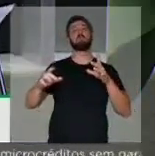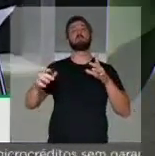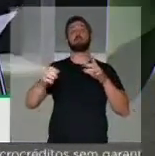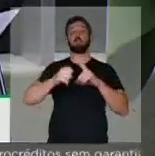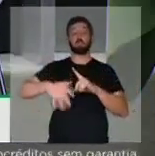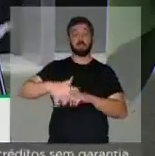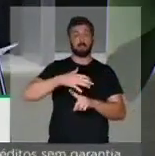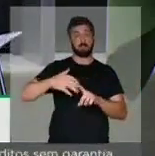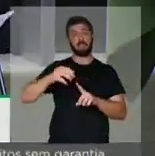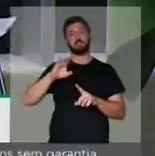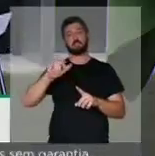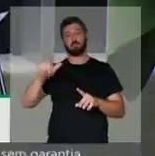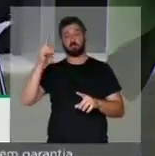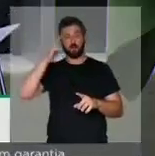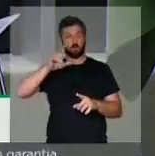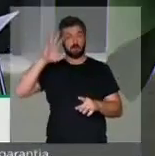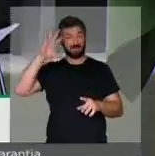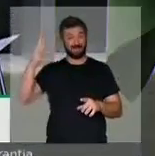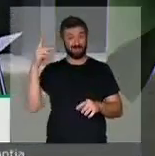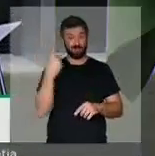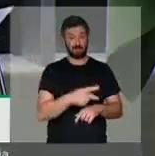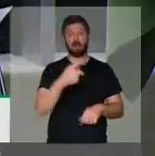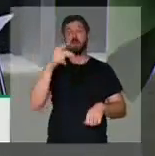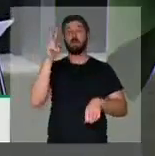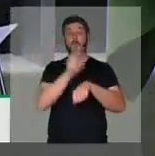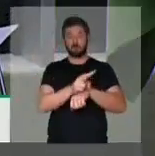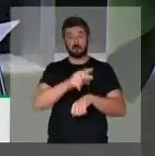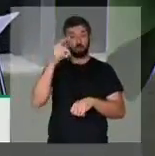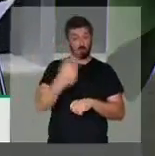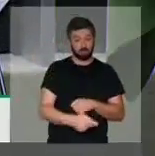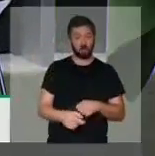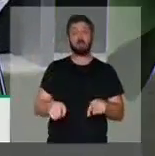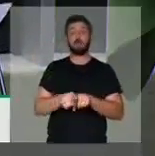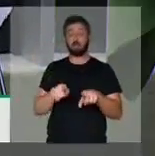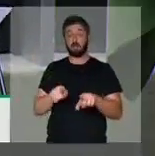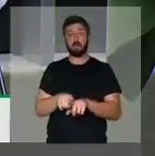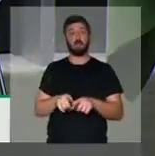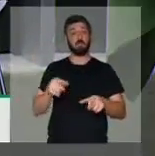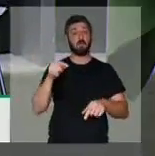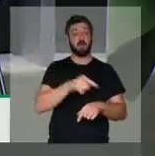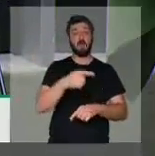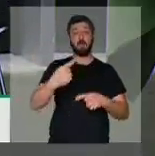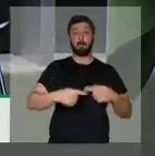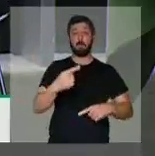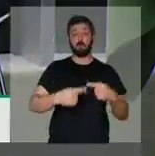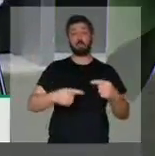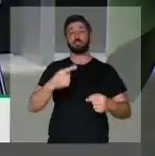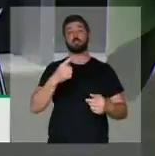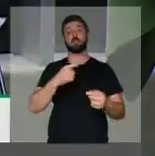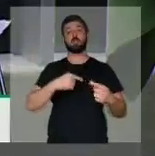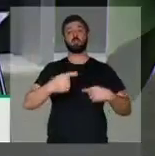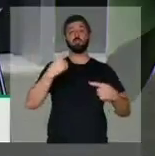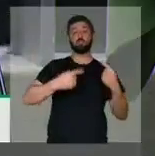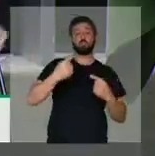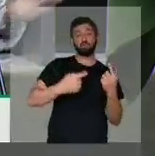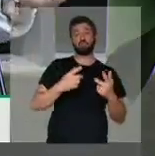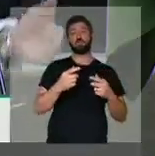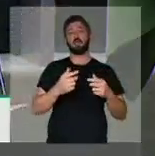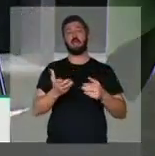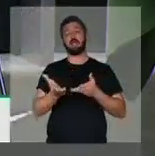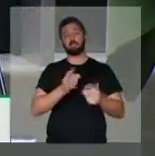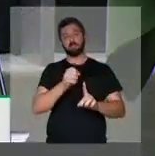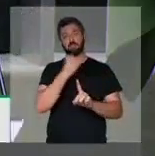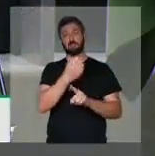sociedade civil para deliberar, fiscalizar e implantar as políticas públicas de assistência social.